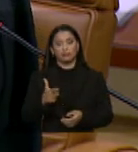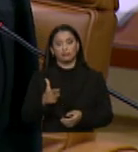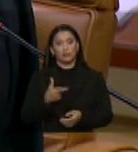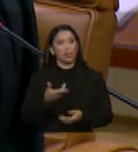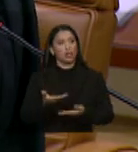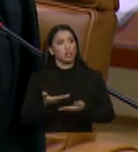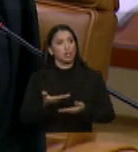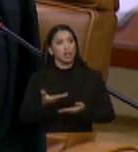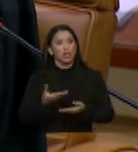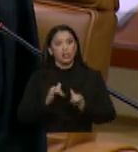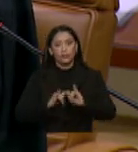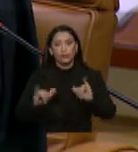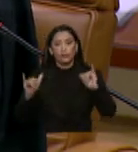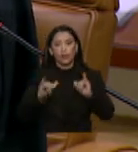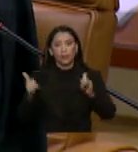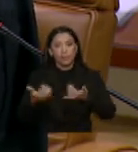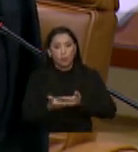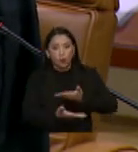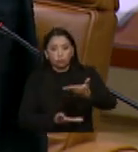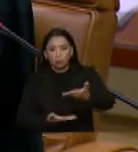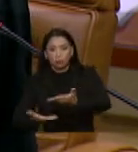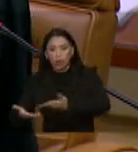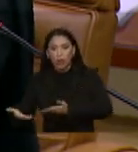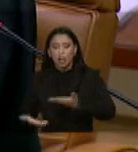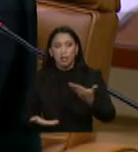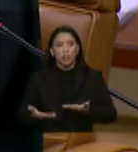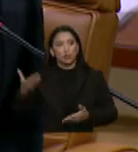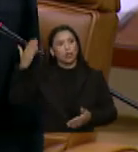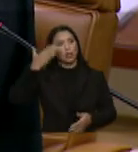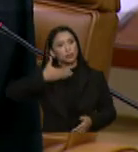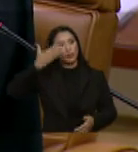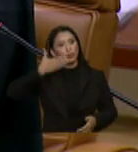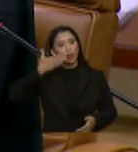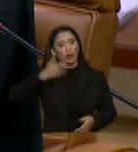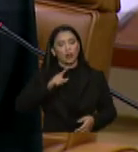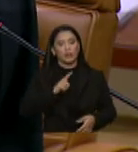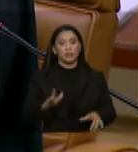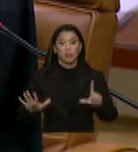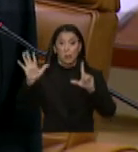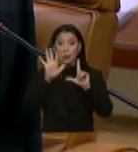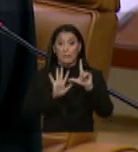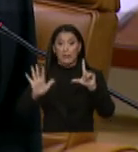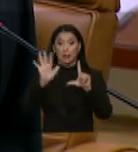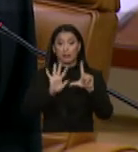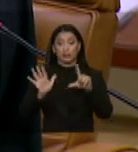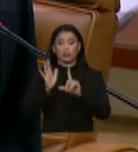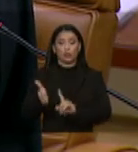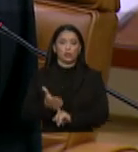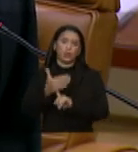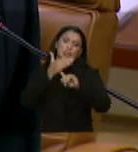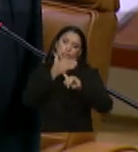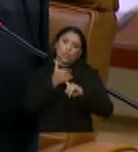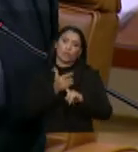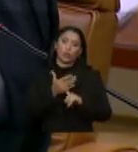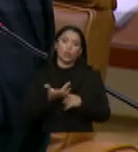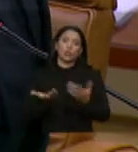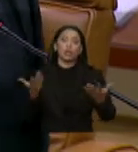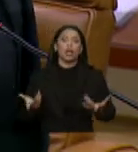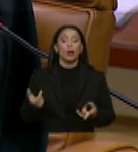troca de informações ou colheita de provas relacionadas às grandes plataformas essa tecnologia